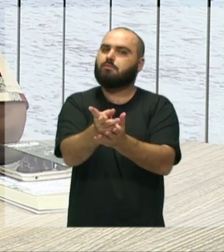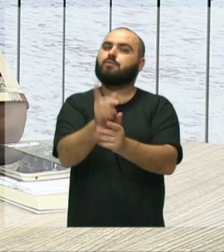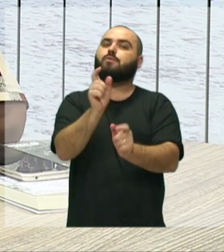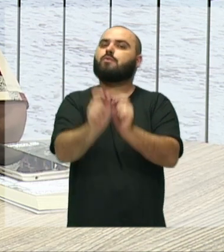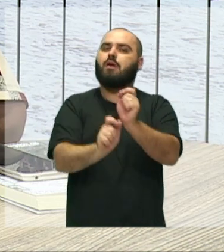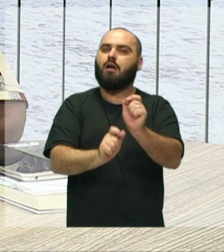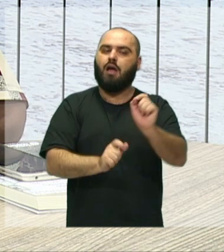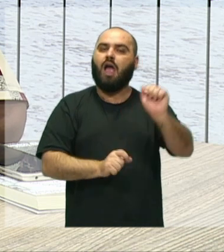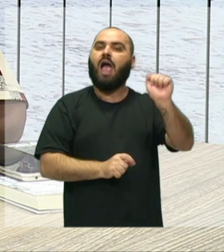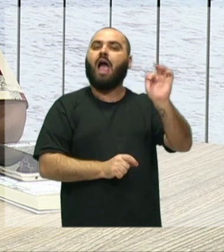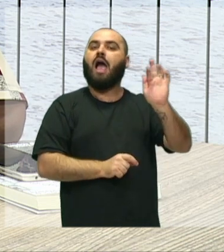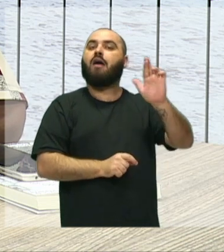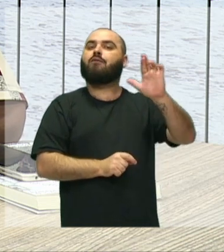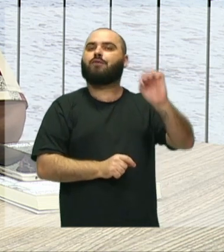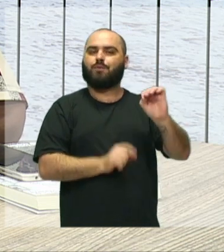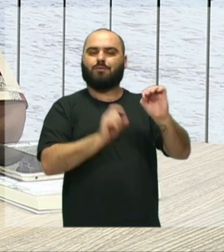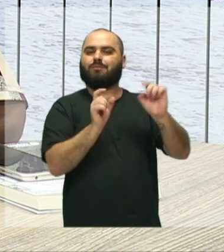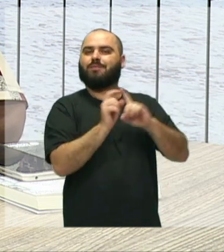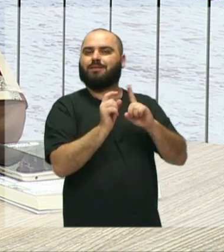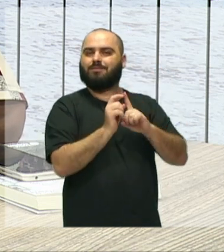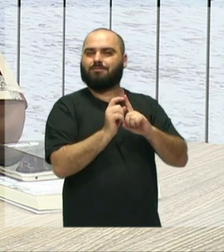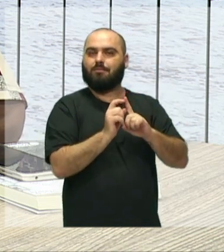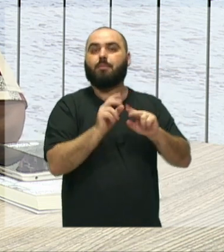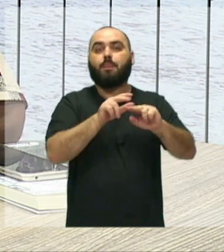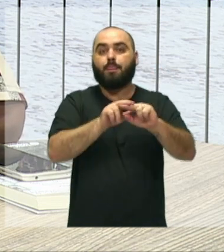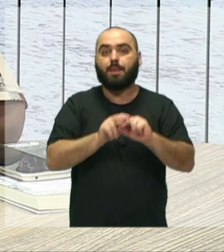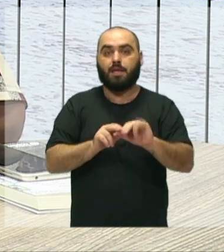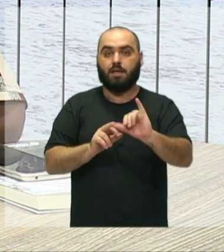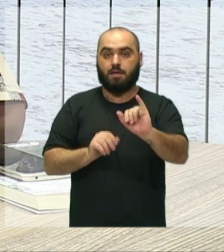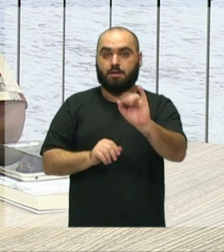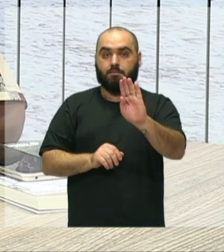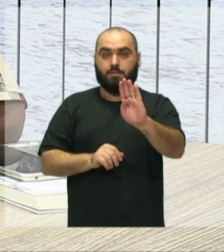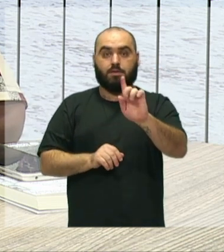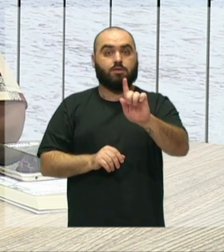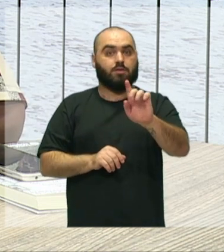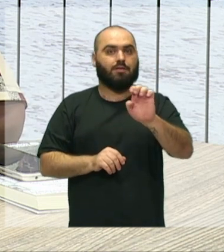afro-americano. Então, essa questão do IBGE reconhecer